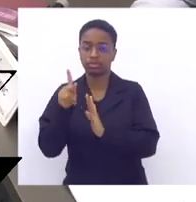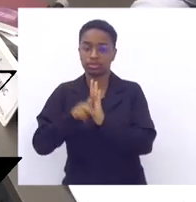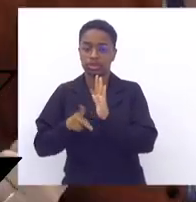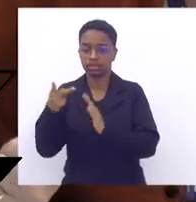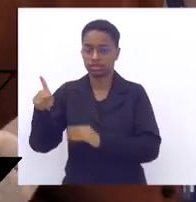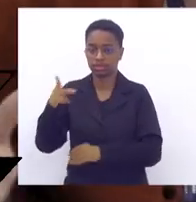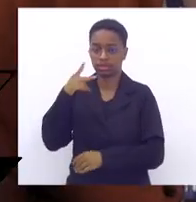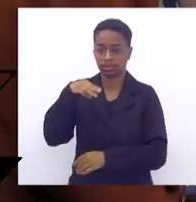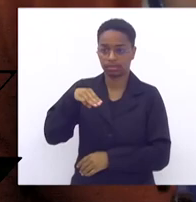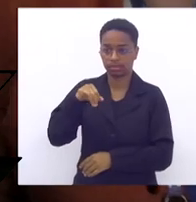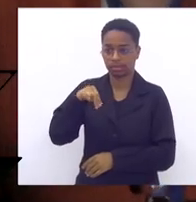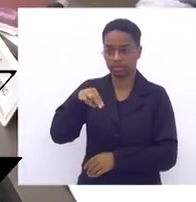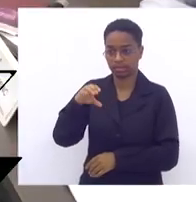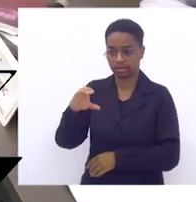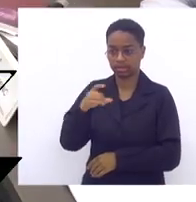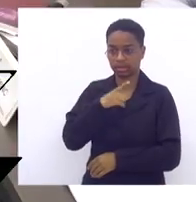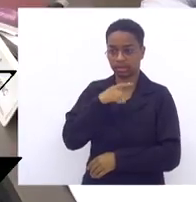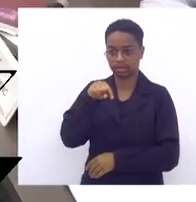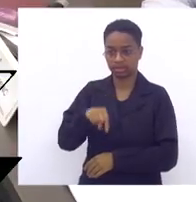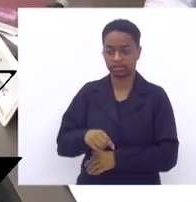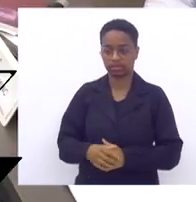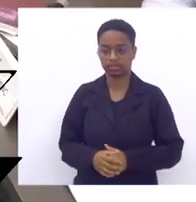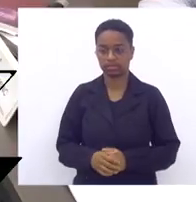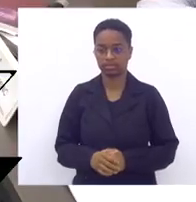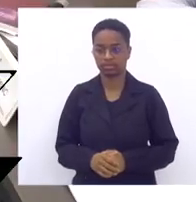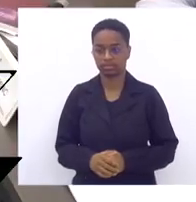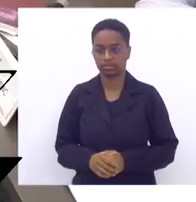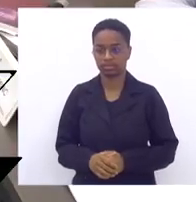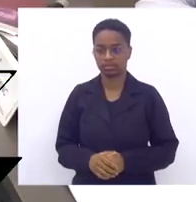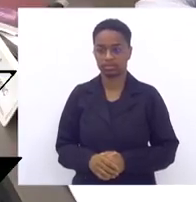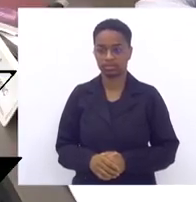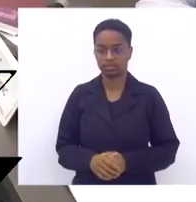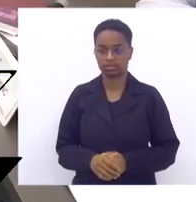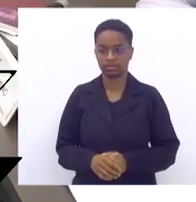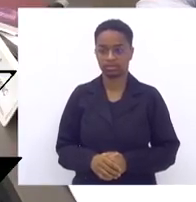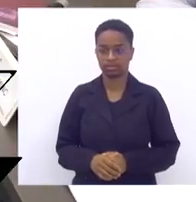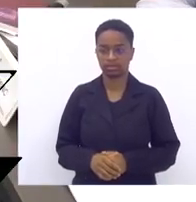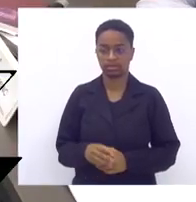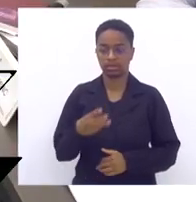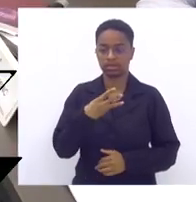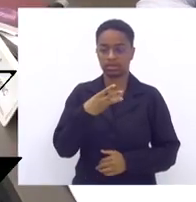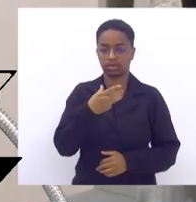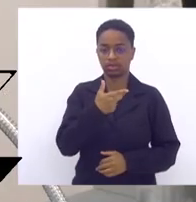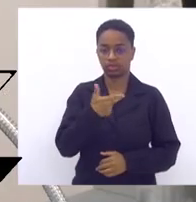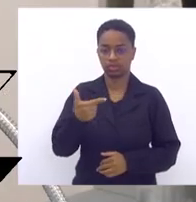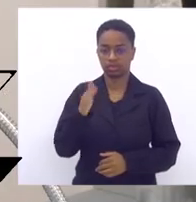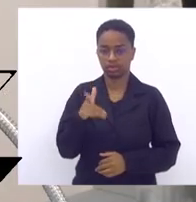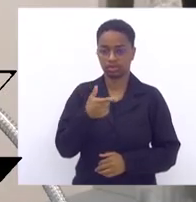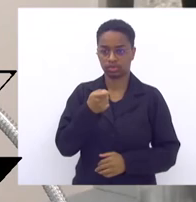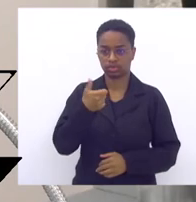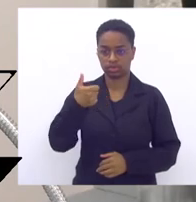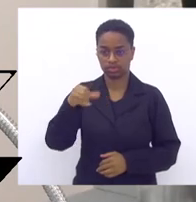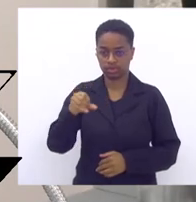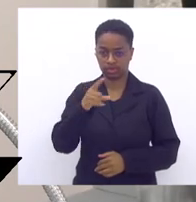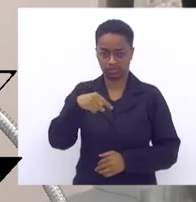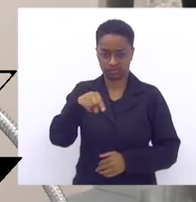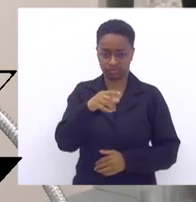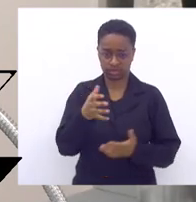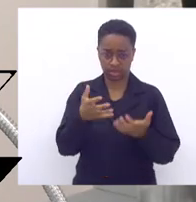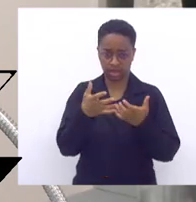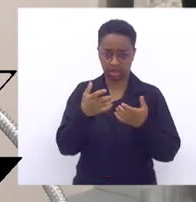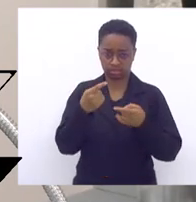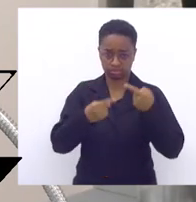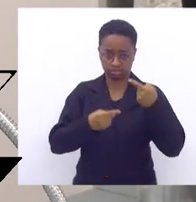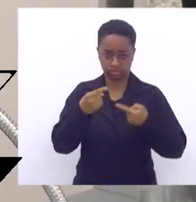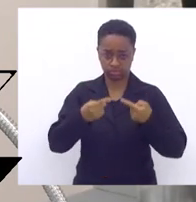está na casa. Então tá. Então, eu vou... 322/2019. Em discussão, alguém além do deputado Flávio Serafini